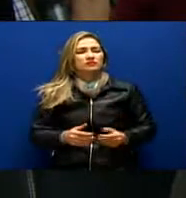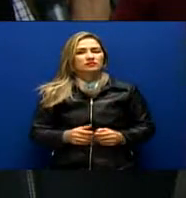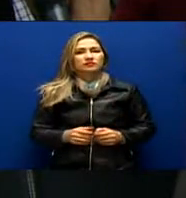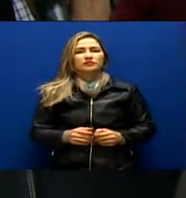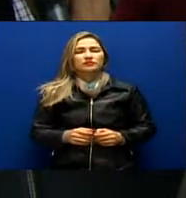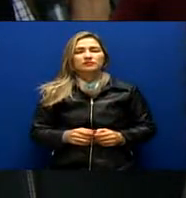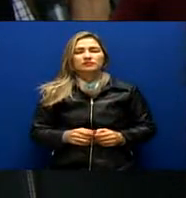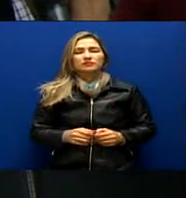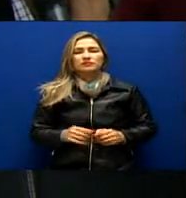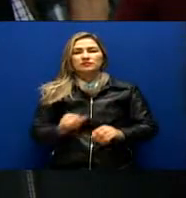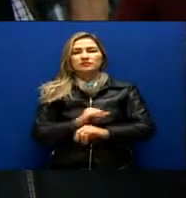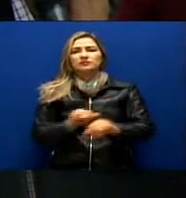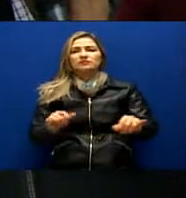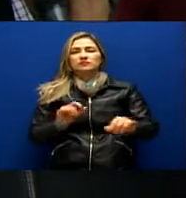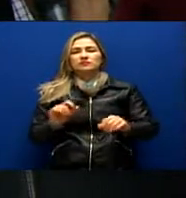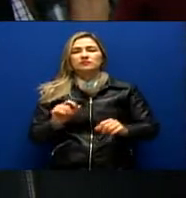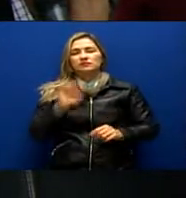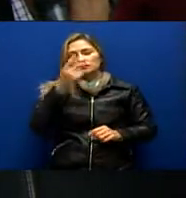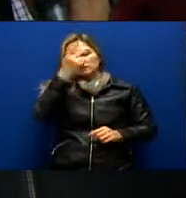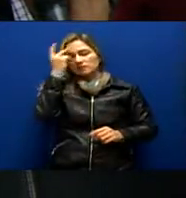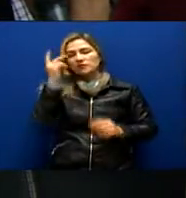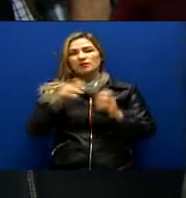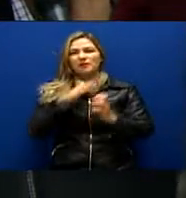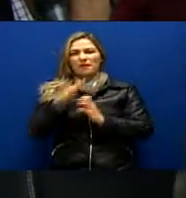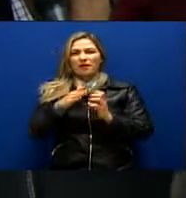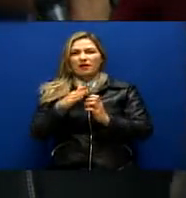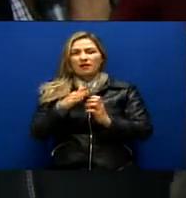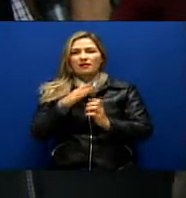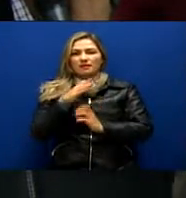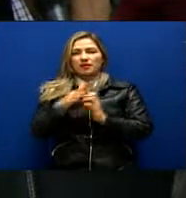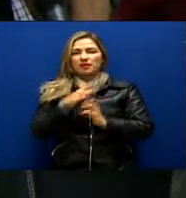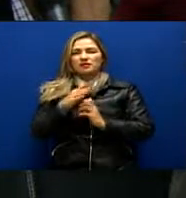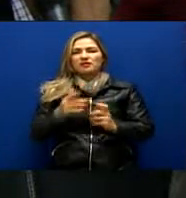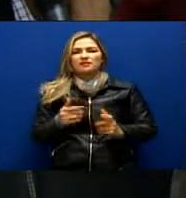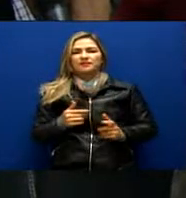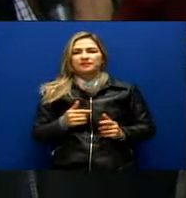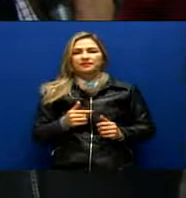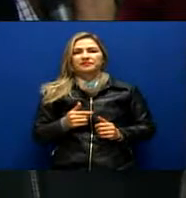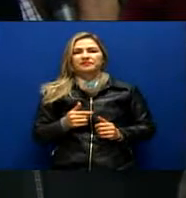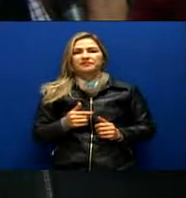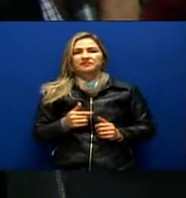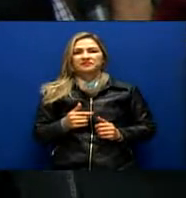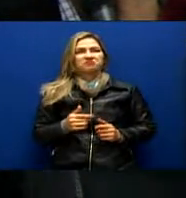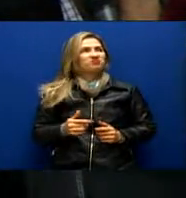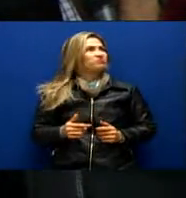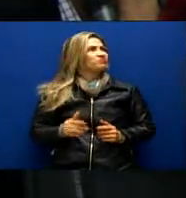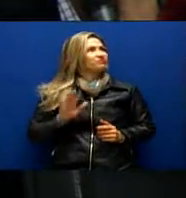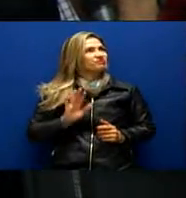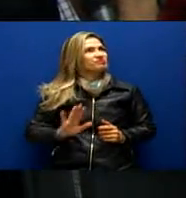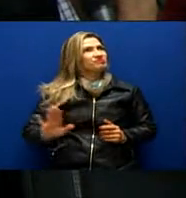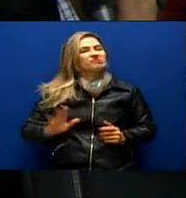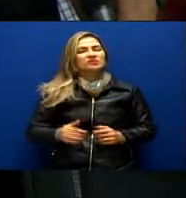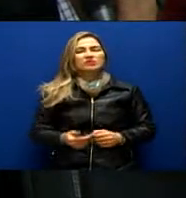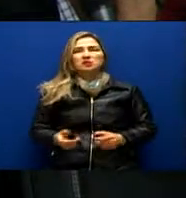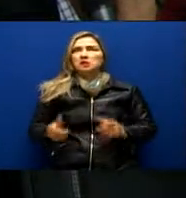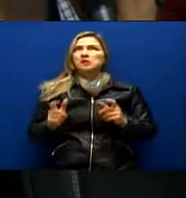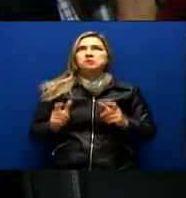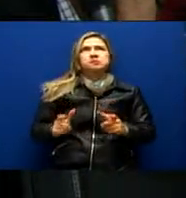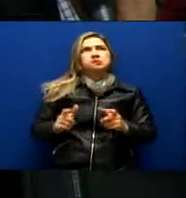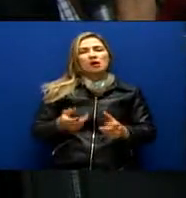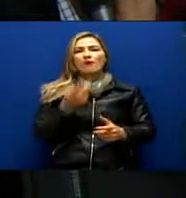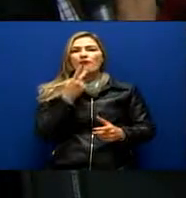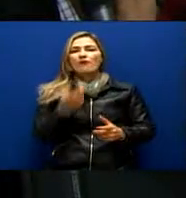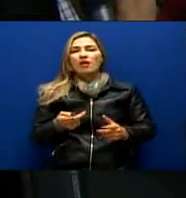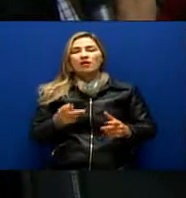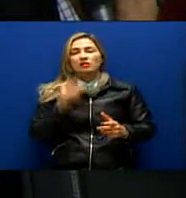que o pessoal da funerária, eles torcem o bico, quando se fala que é gratuito. Mas não